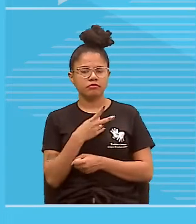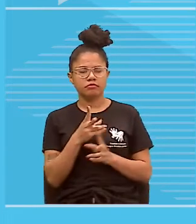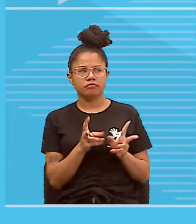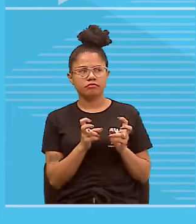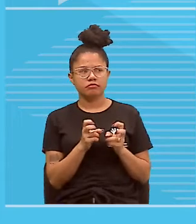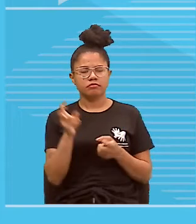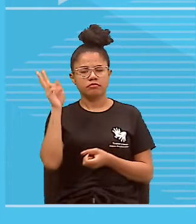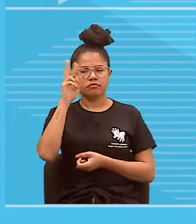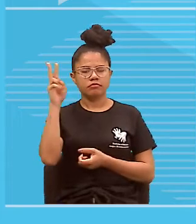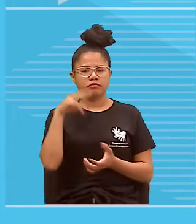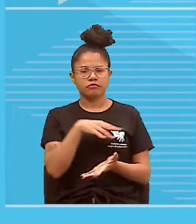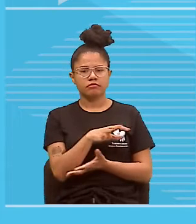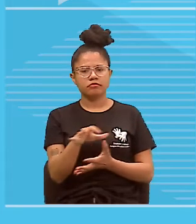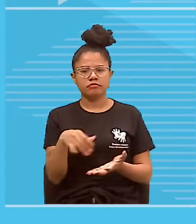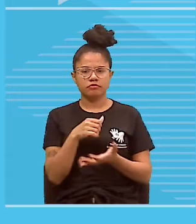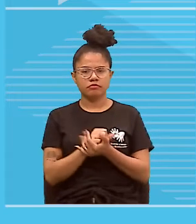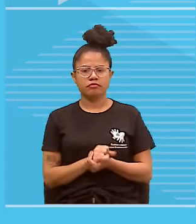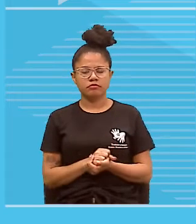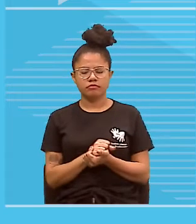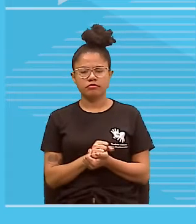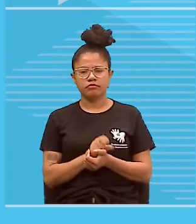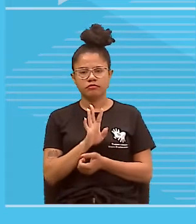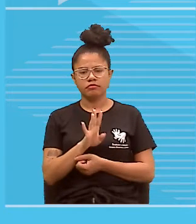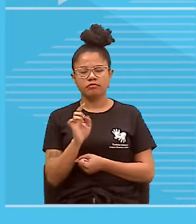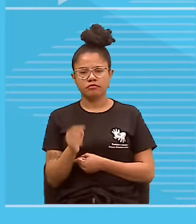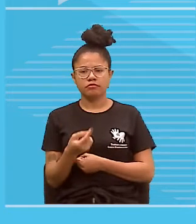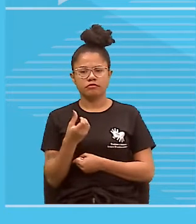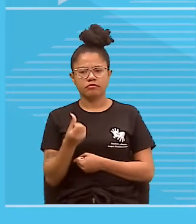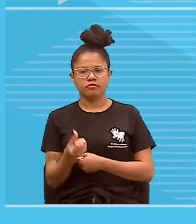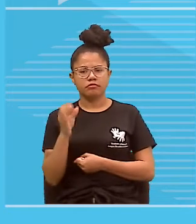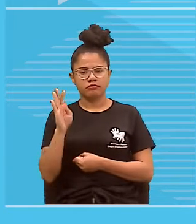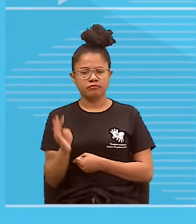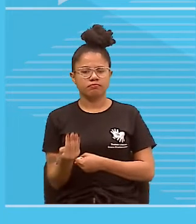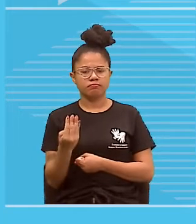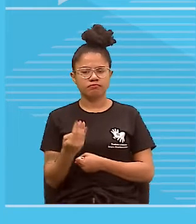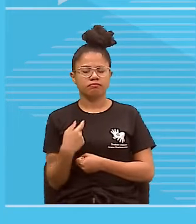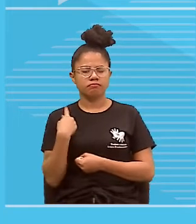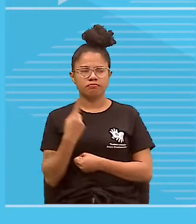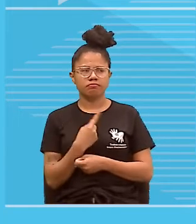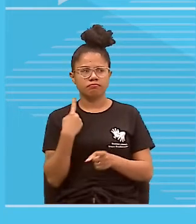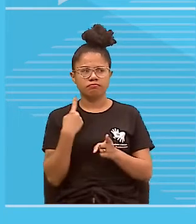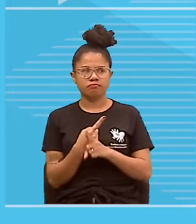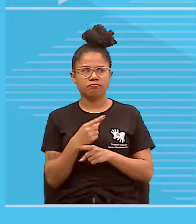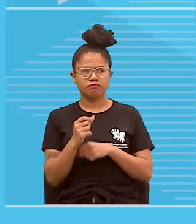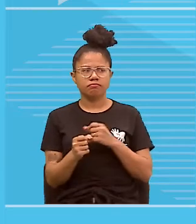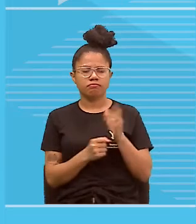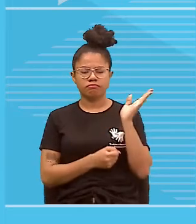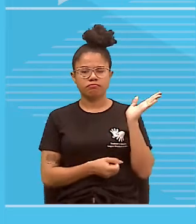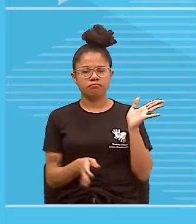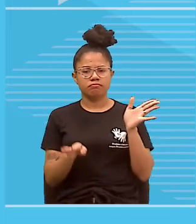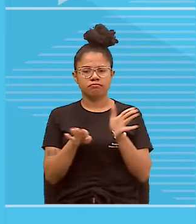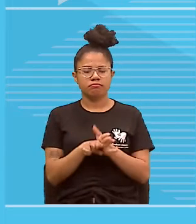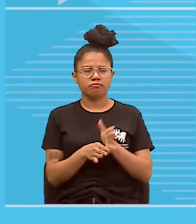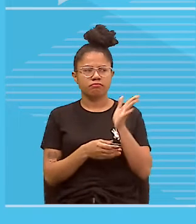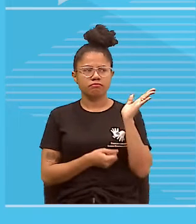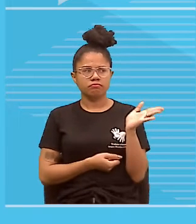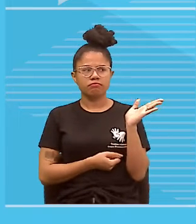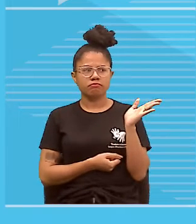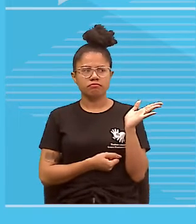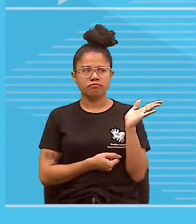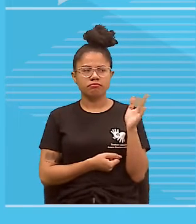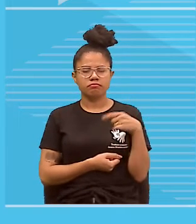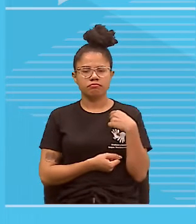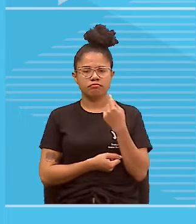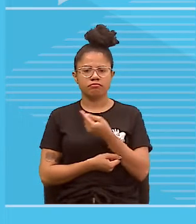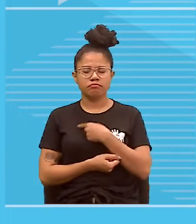da terra lá do começo de 4,6 bilhões de anos para cá a gente chegou um dia desse aqui nós humanos nós somos os últimos